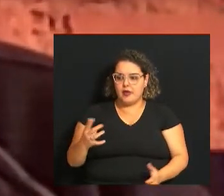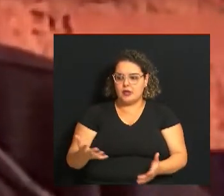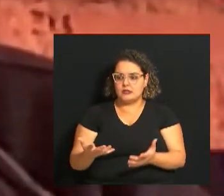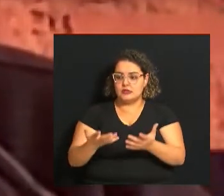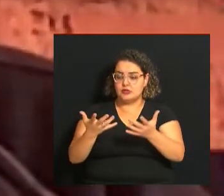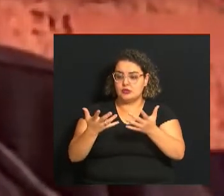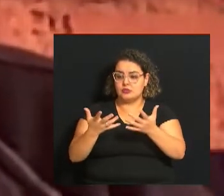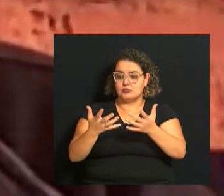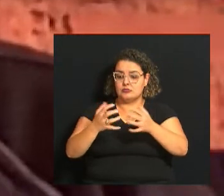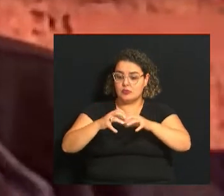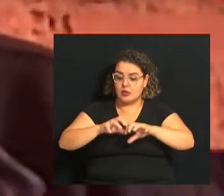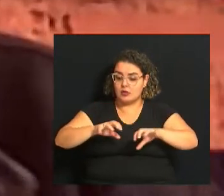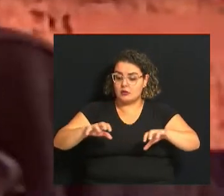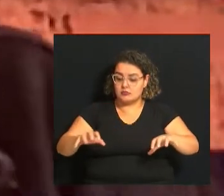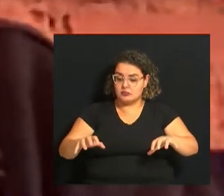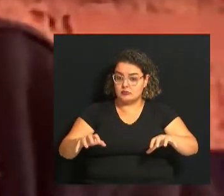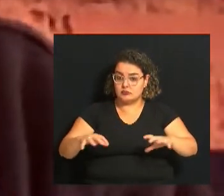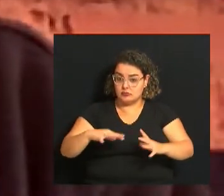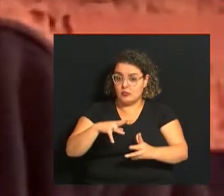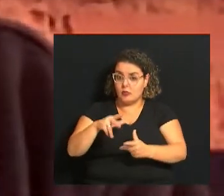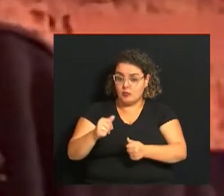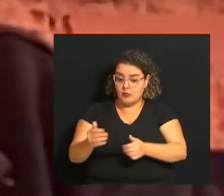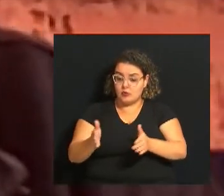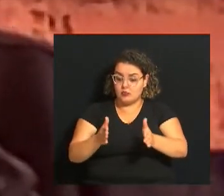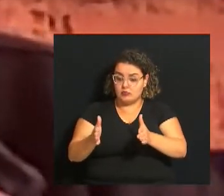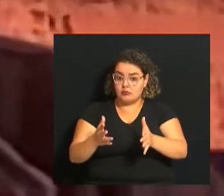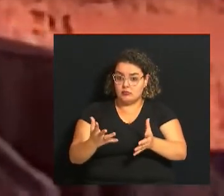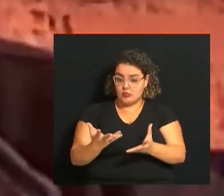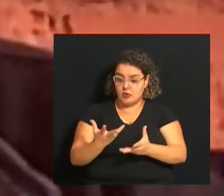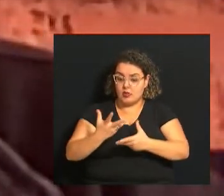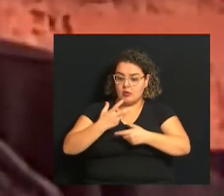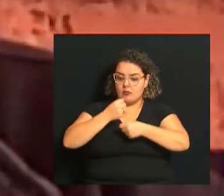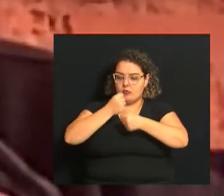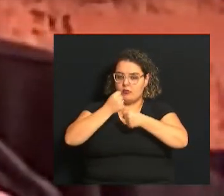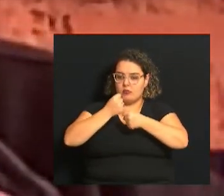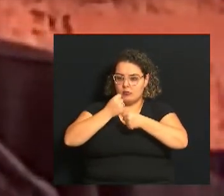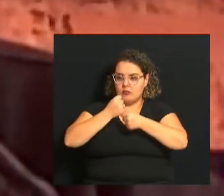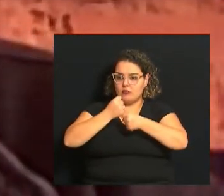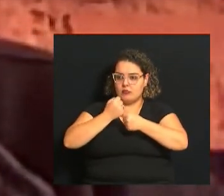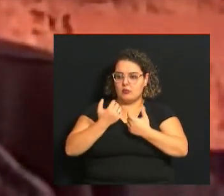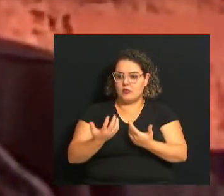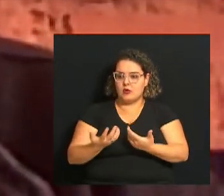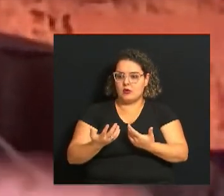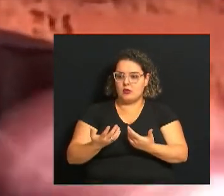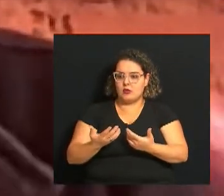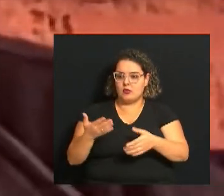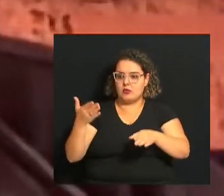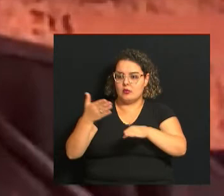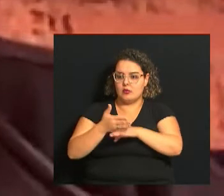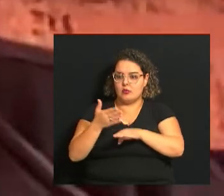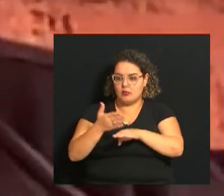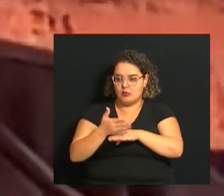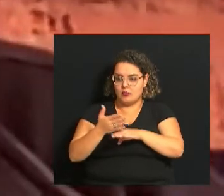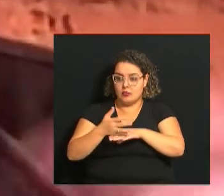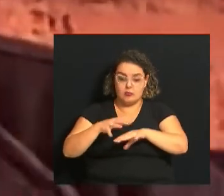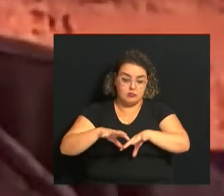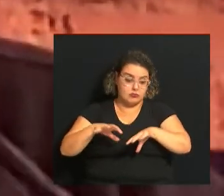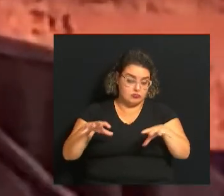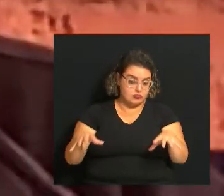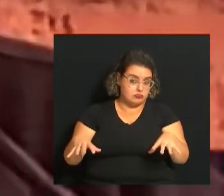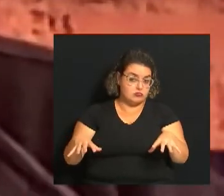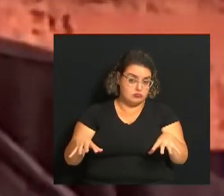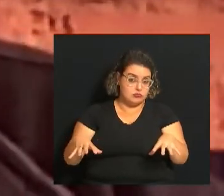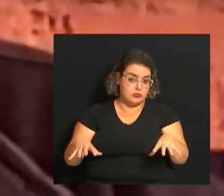mundo ocidental, que acaba dando força aos participantes que são os divisores, aqueles que